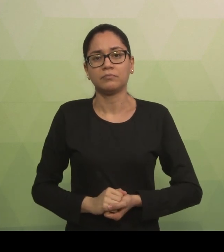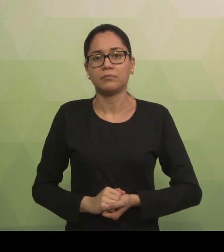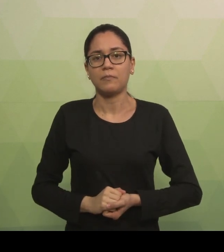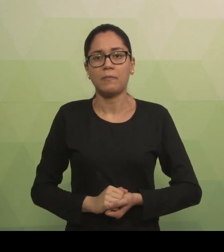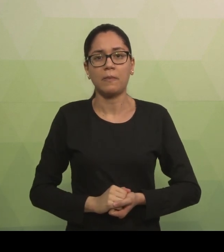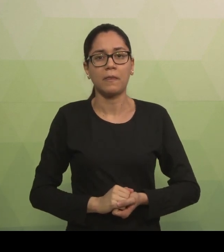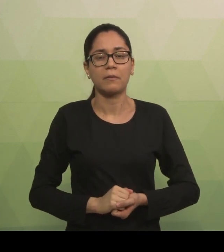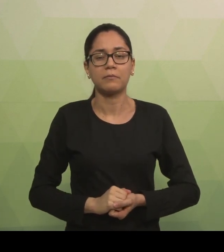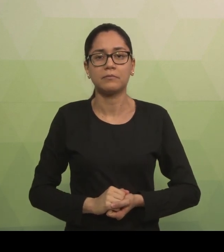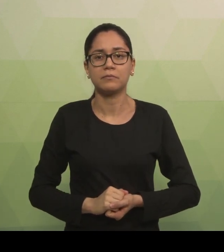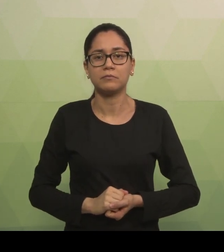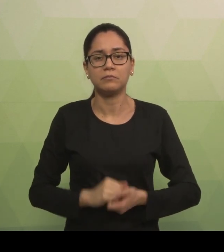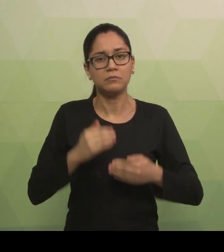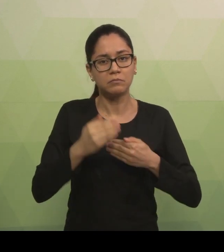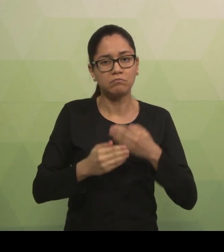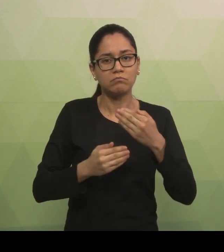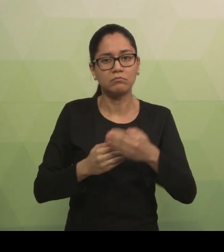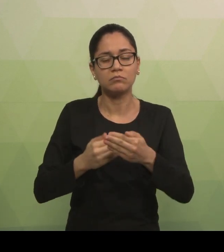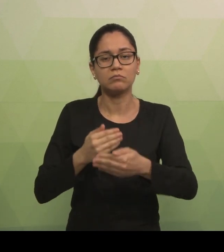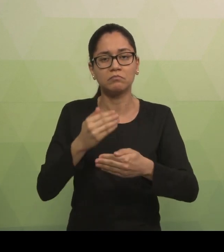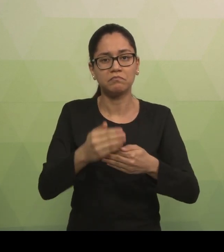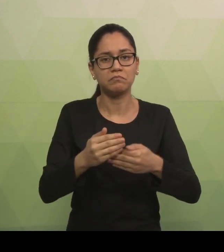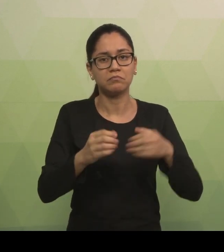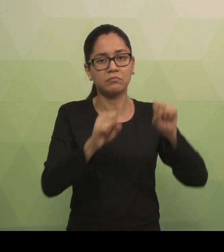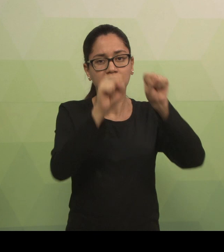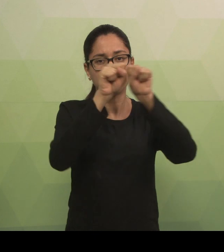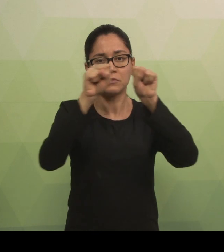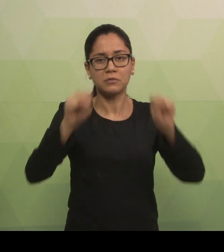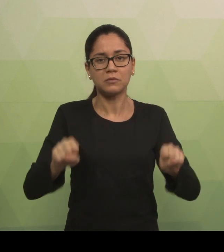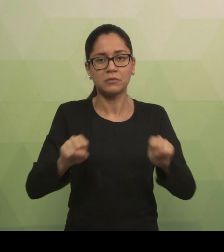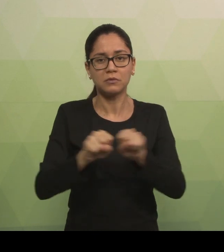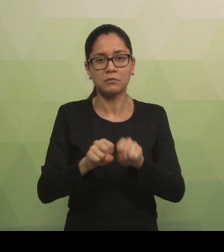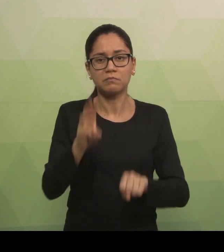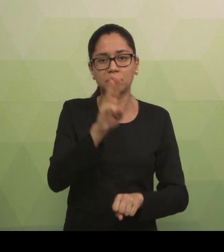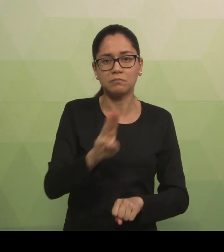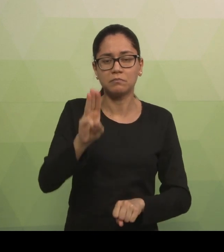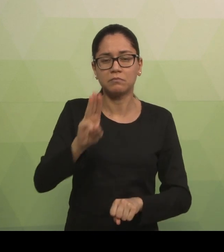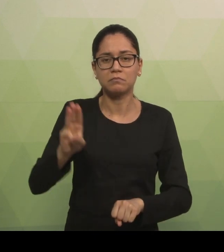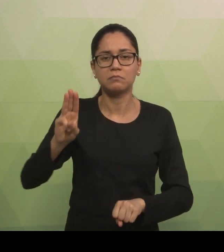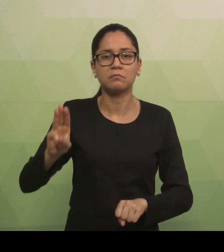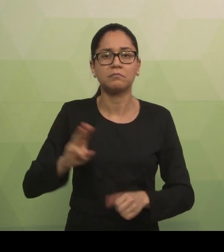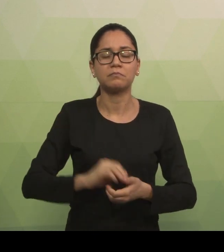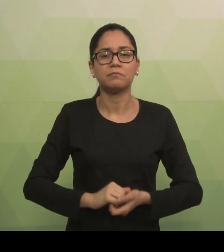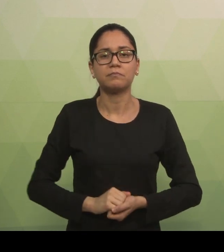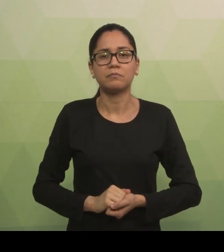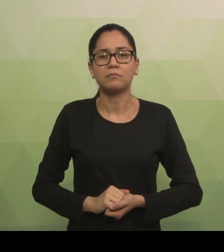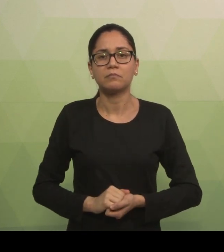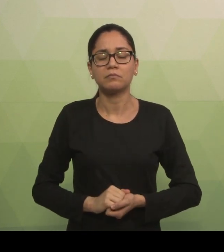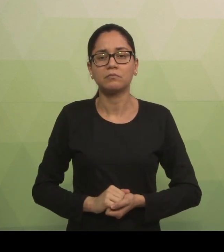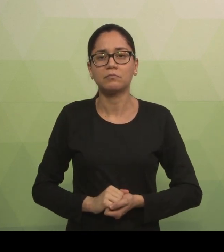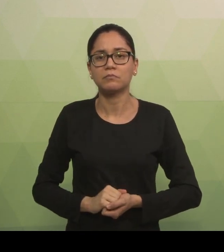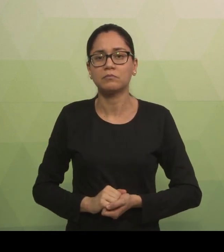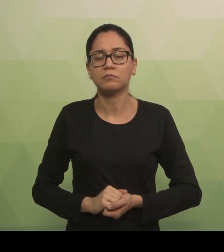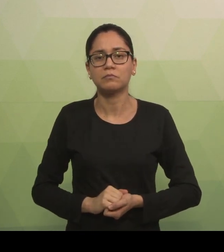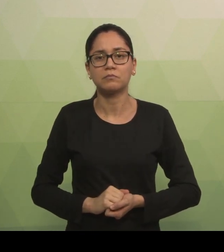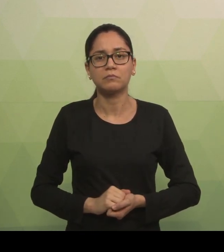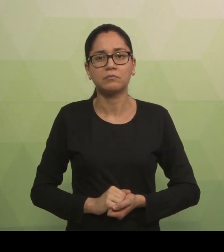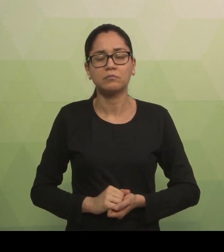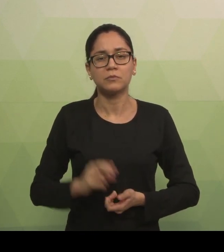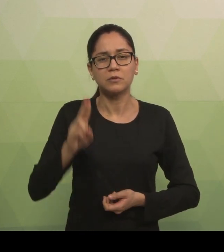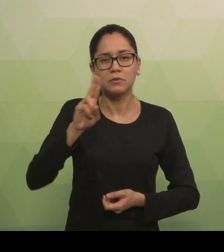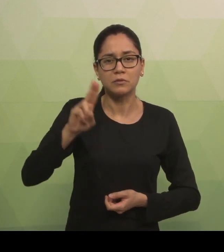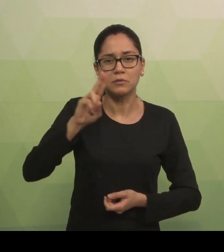determinante no seu sucesso. O desenvolvimento de sistemas de website coloca a usabilidade como os atributos